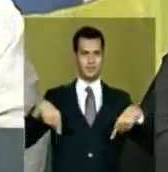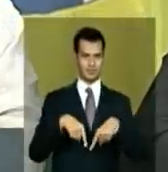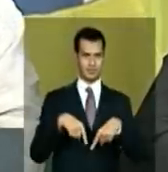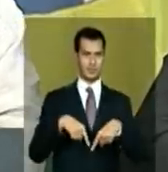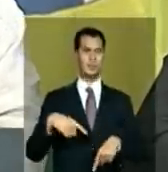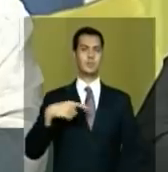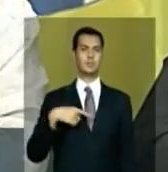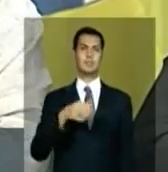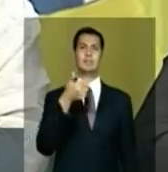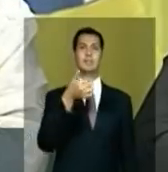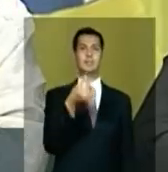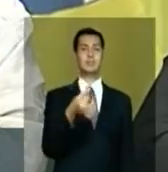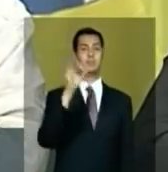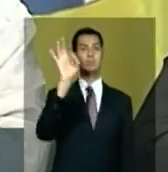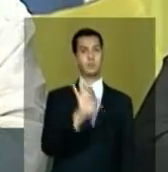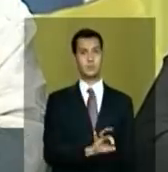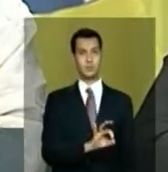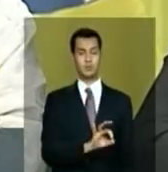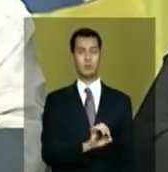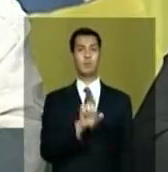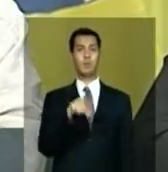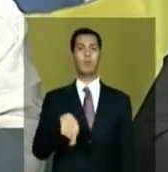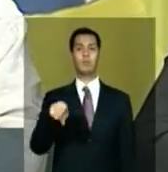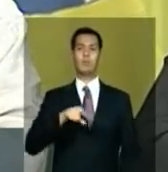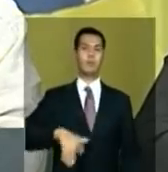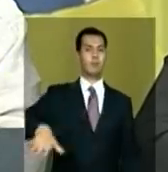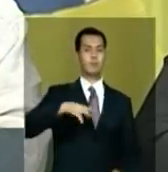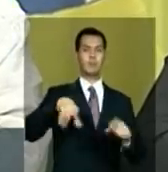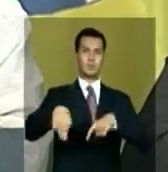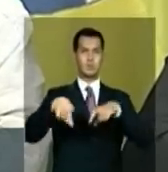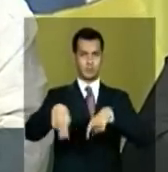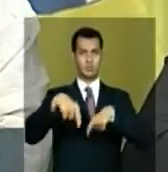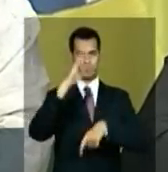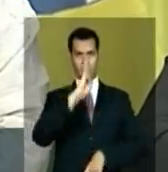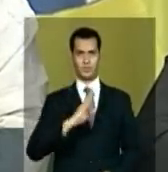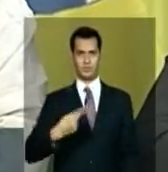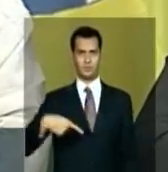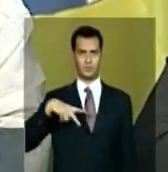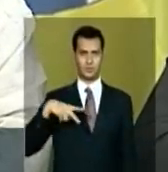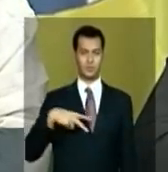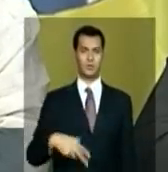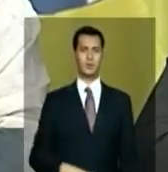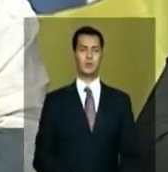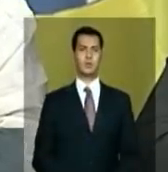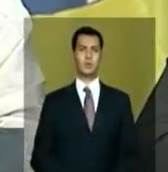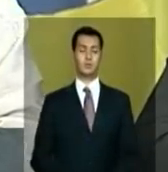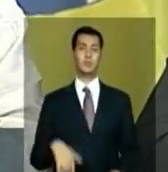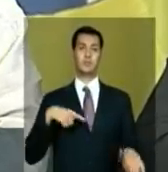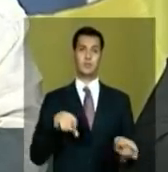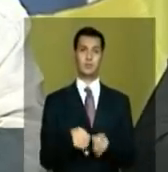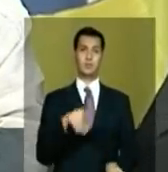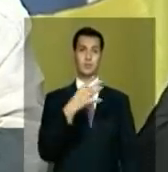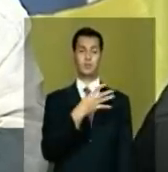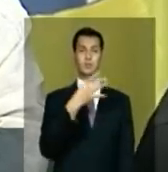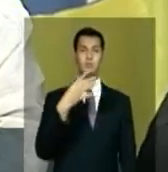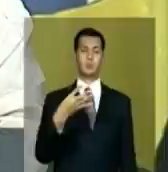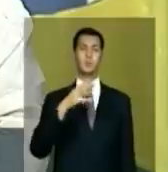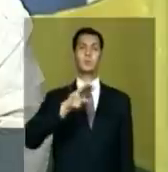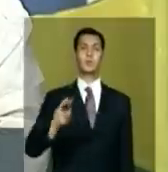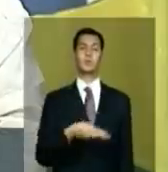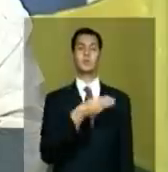16 6% do total de imóveis Rurais do Brasil ocupam 44